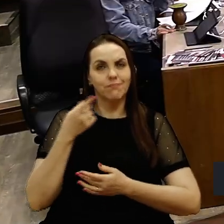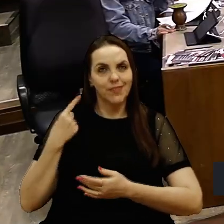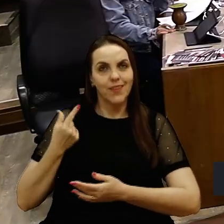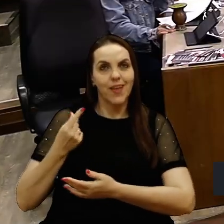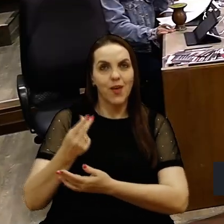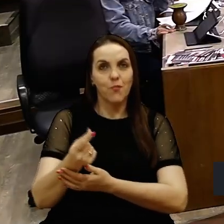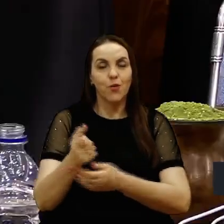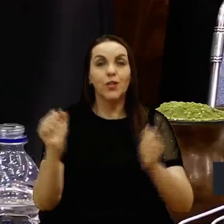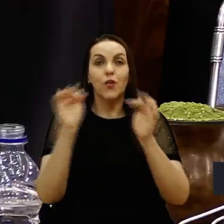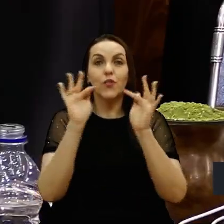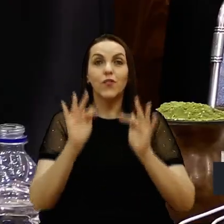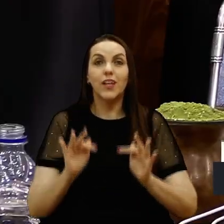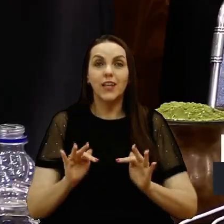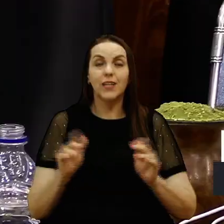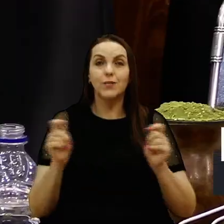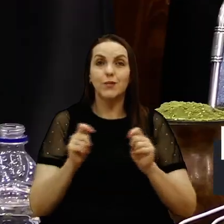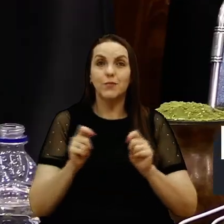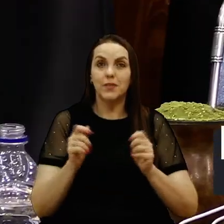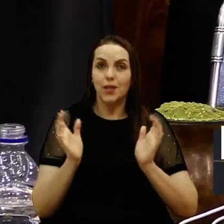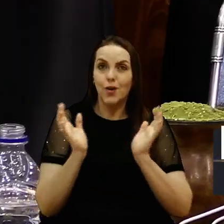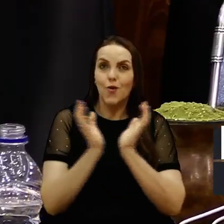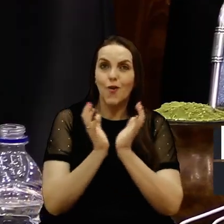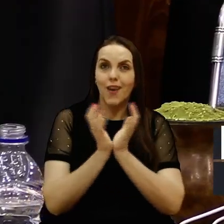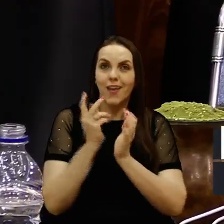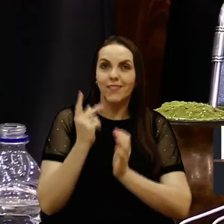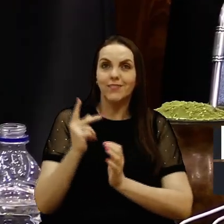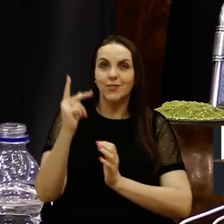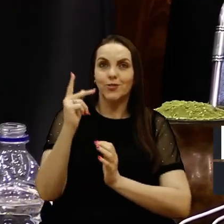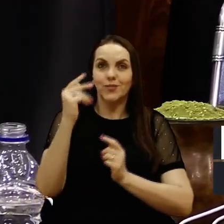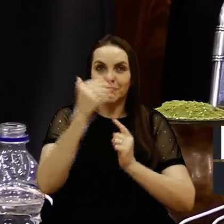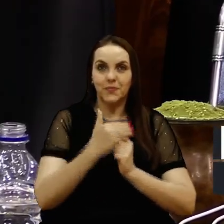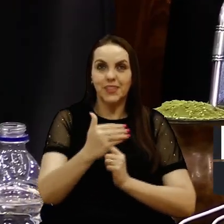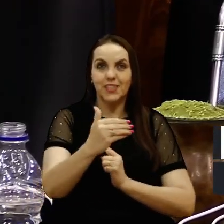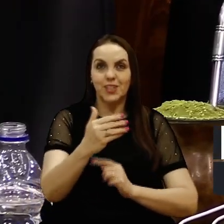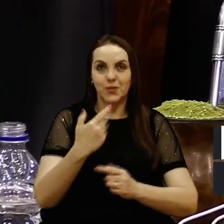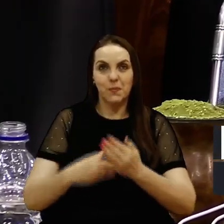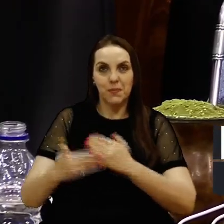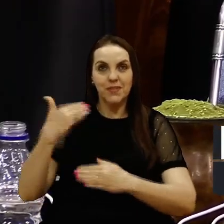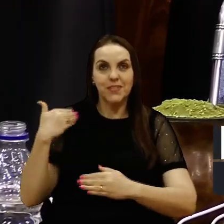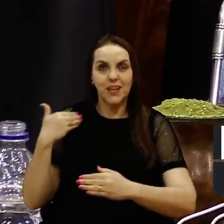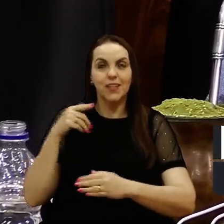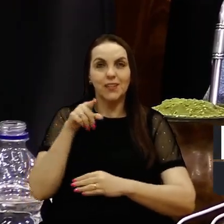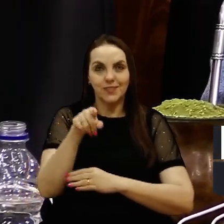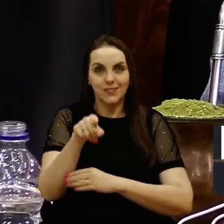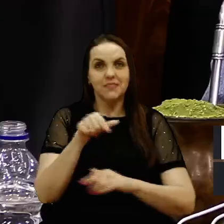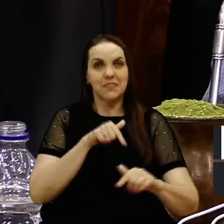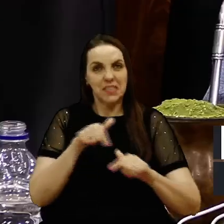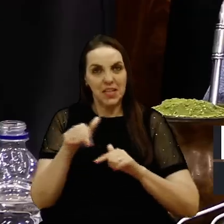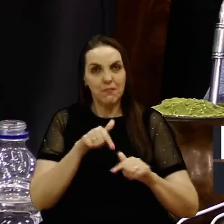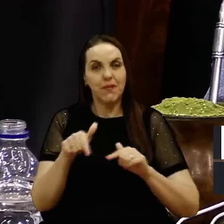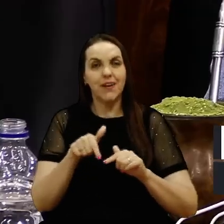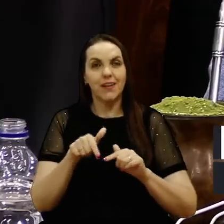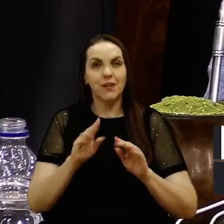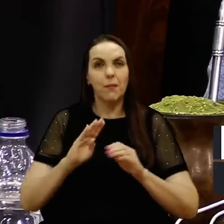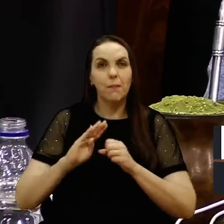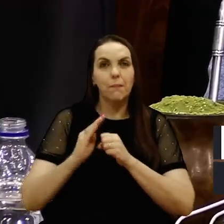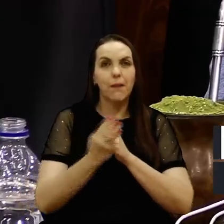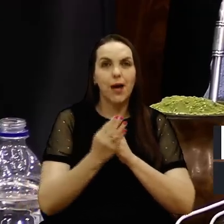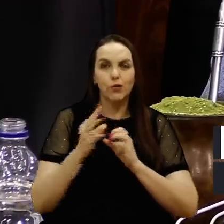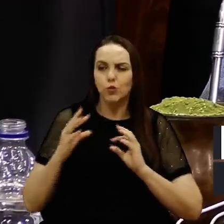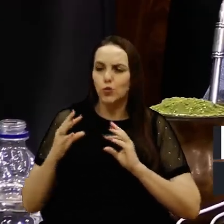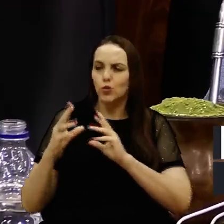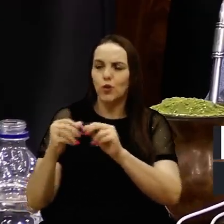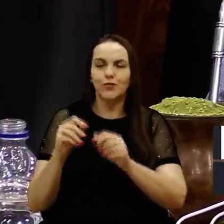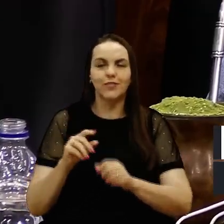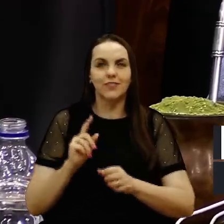muito feliz em poder ser tua colega desde a legislatura passada e saber o quanto você trabalha pelos bairros da nossa